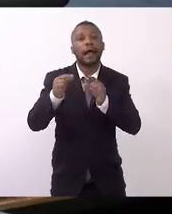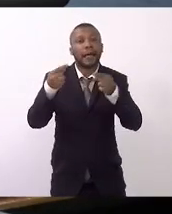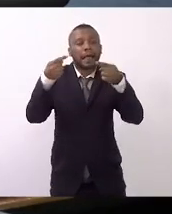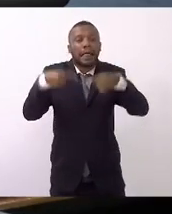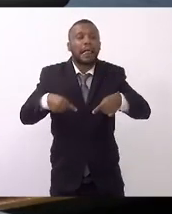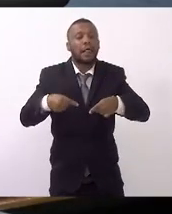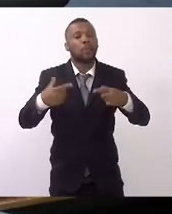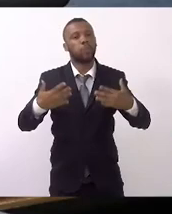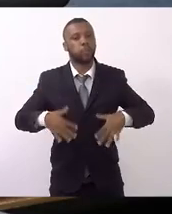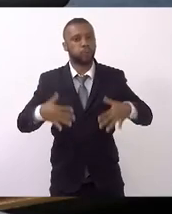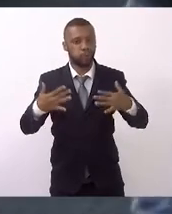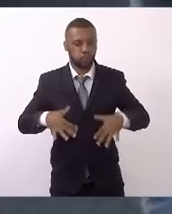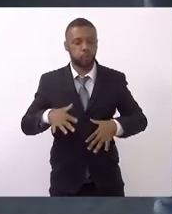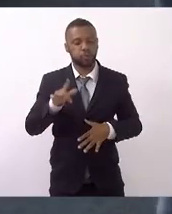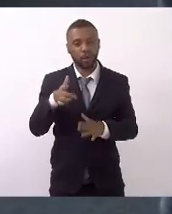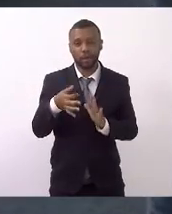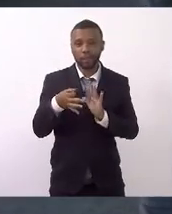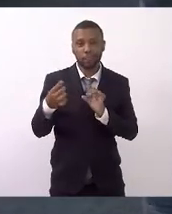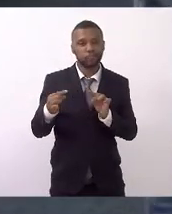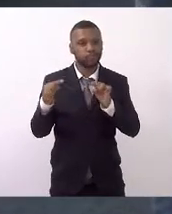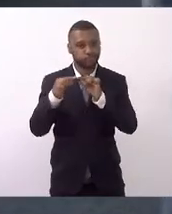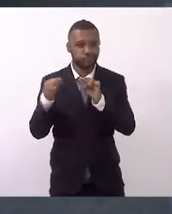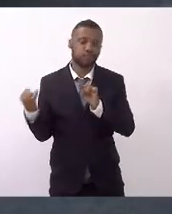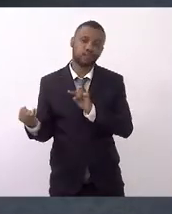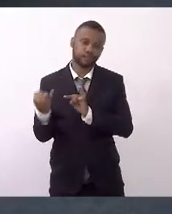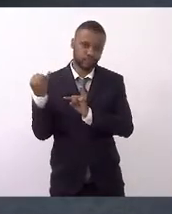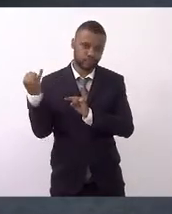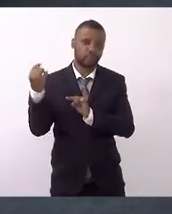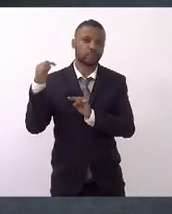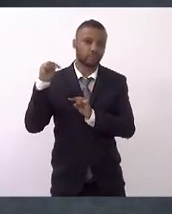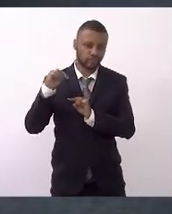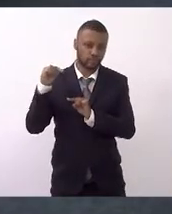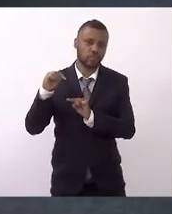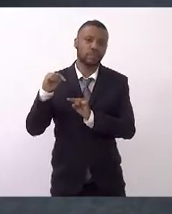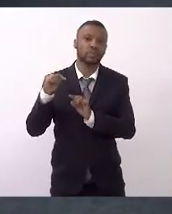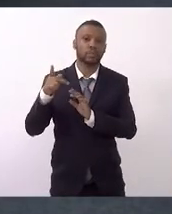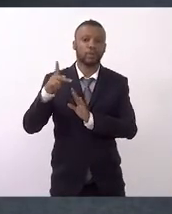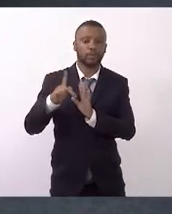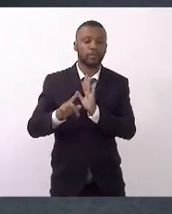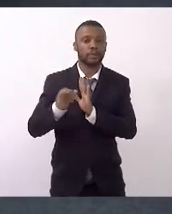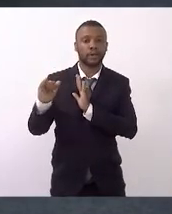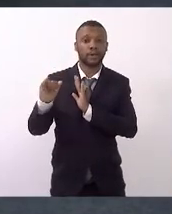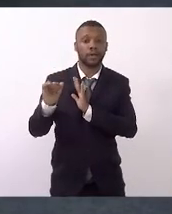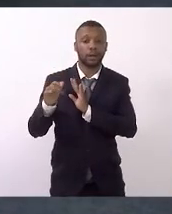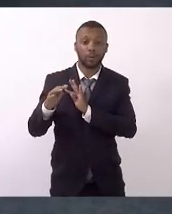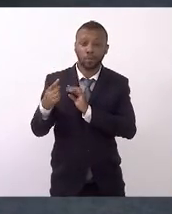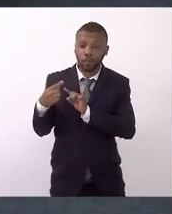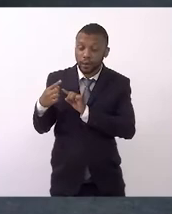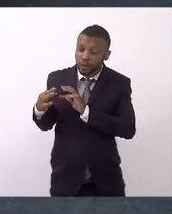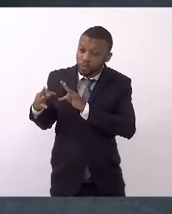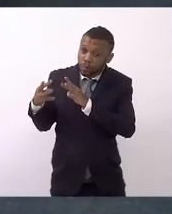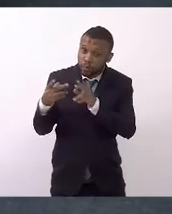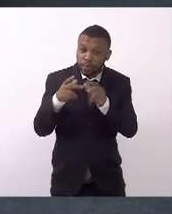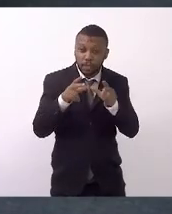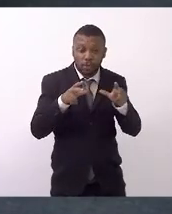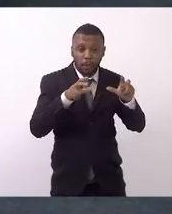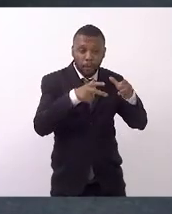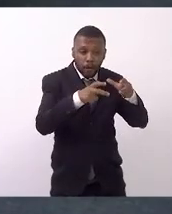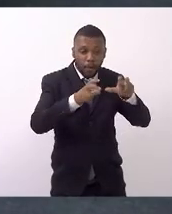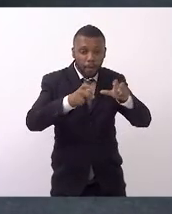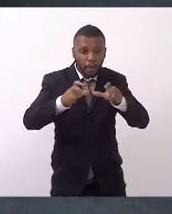que aí está a pertinência do seu projeto, porque acho que todas as comissões se debruçaram